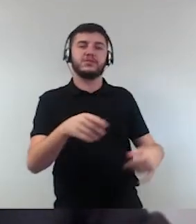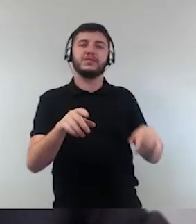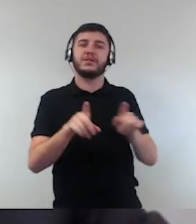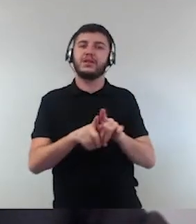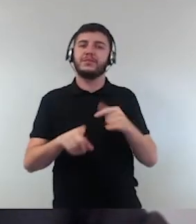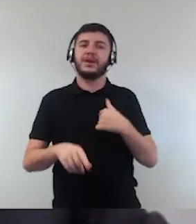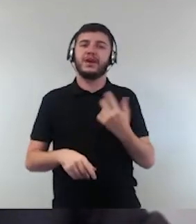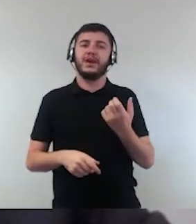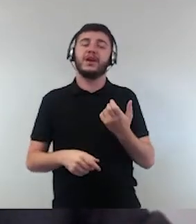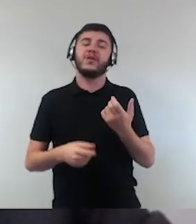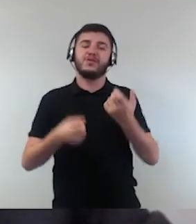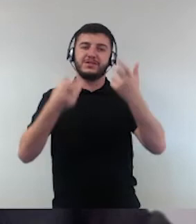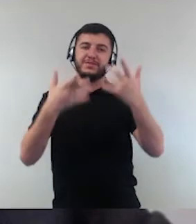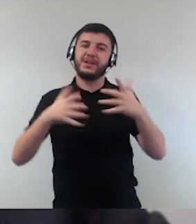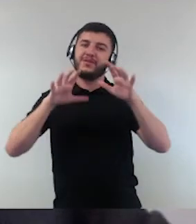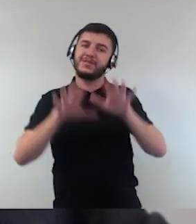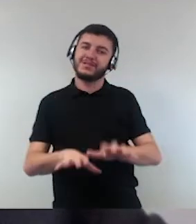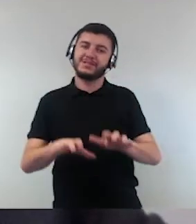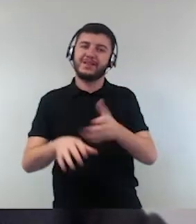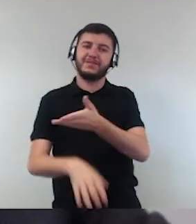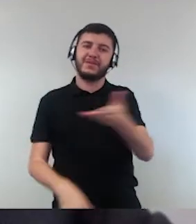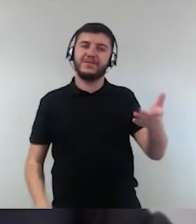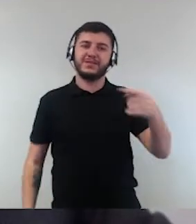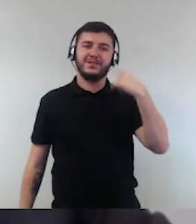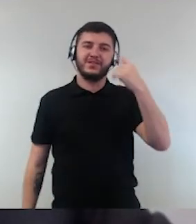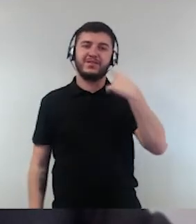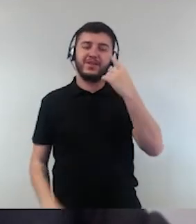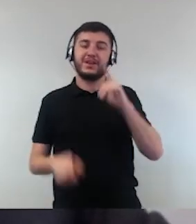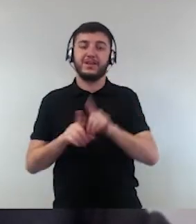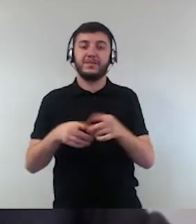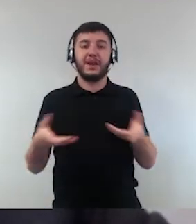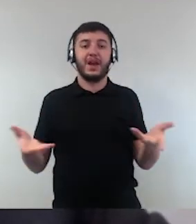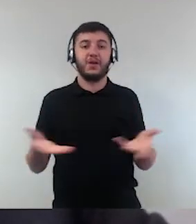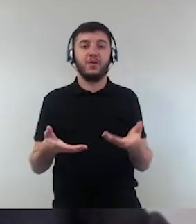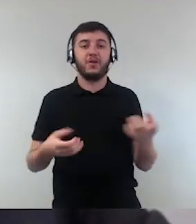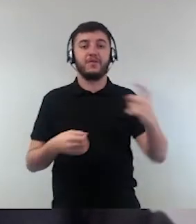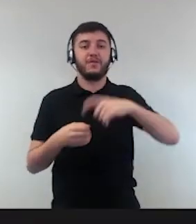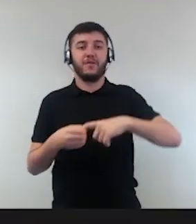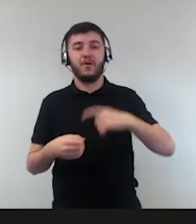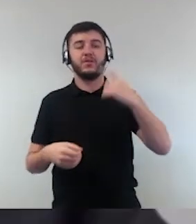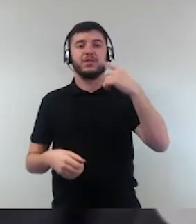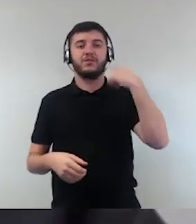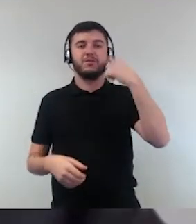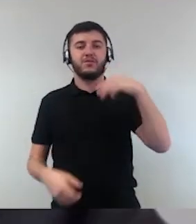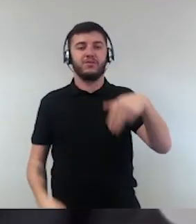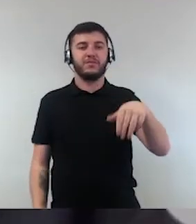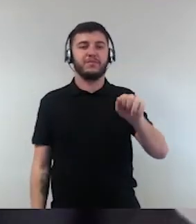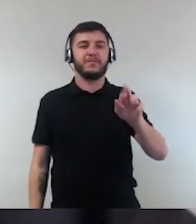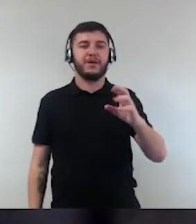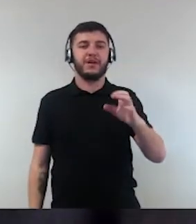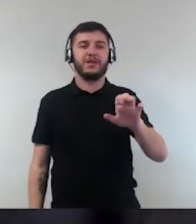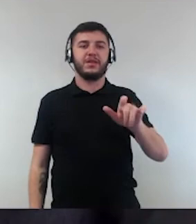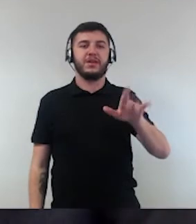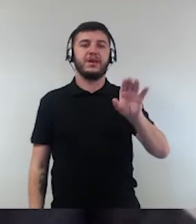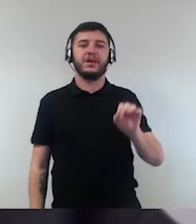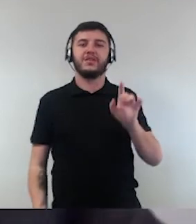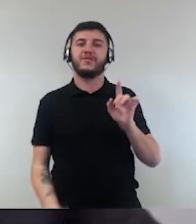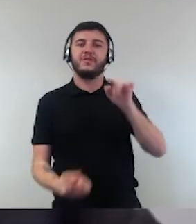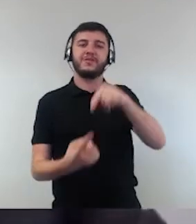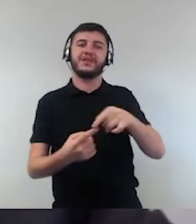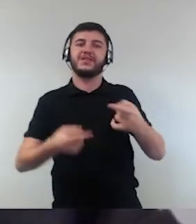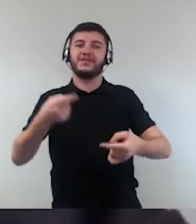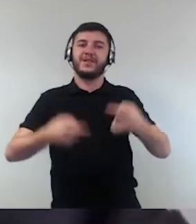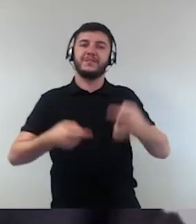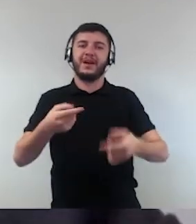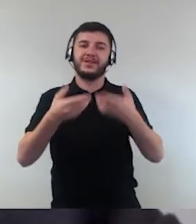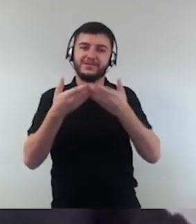minhas colocações, doutores. Eu gostaria agora de passar a palavra ao doutor Marcelo para que possa aí, começar o nosso debate.